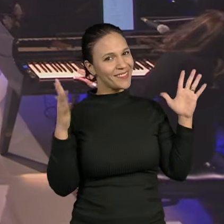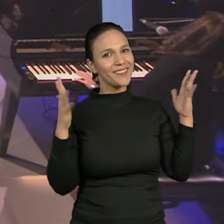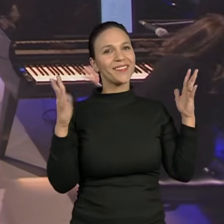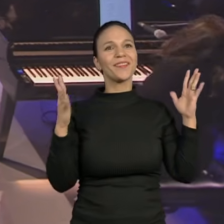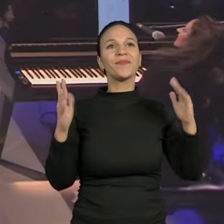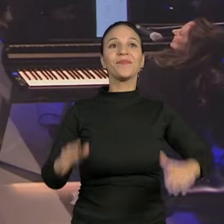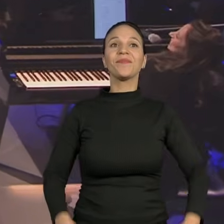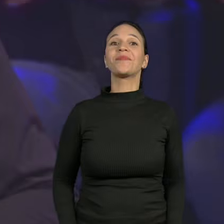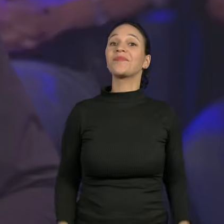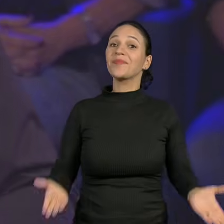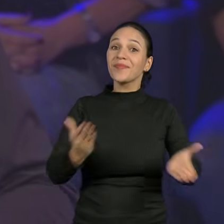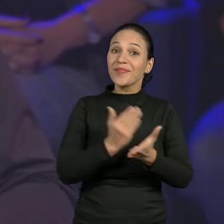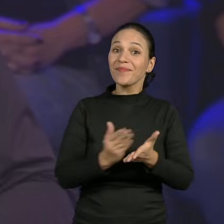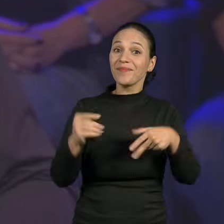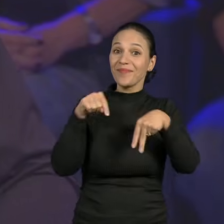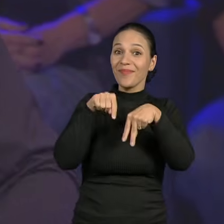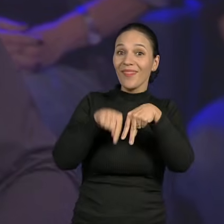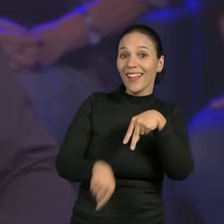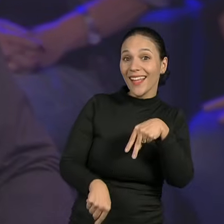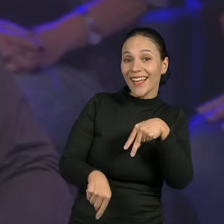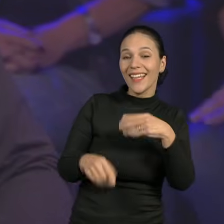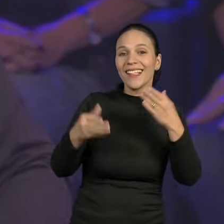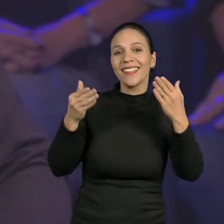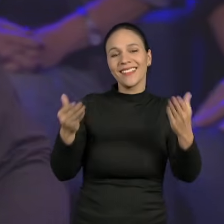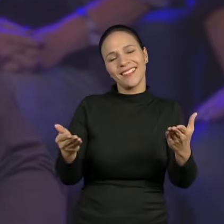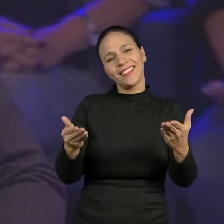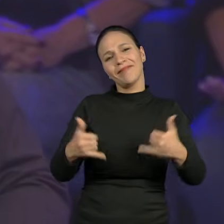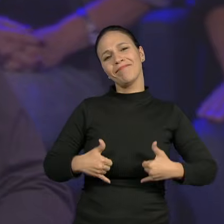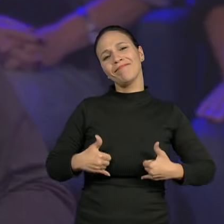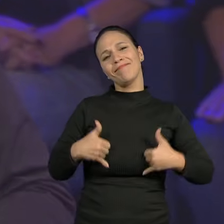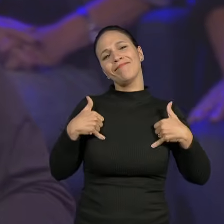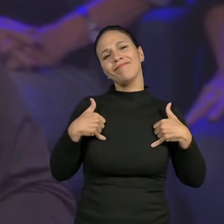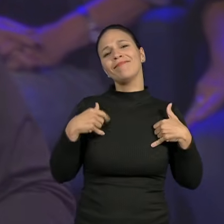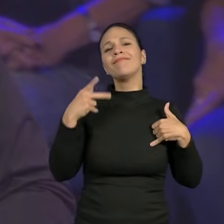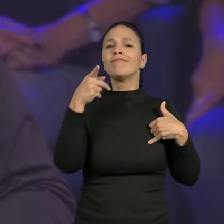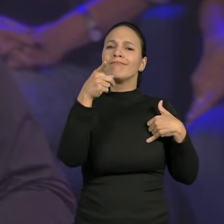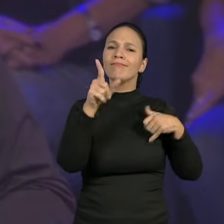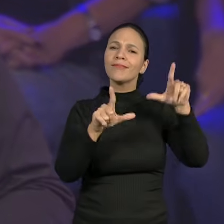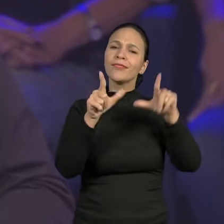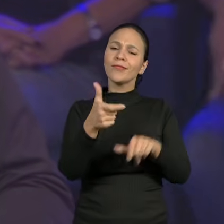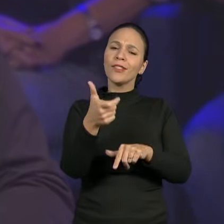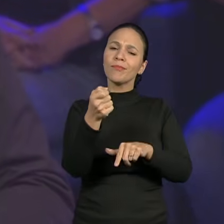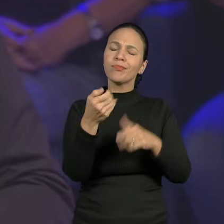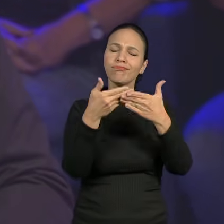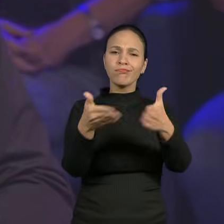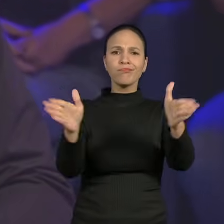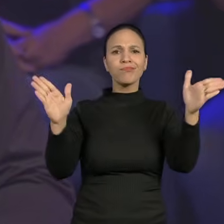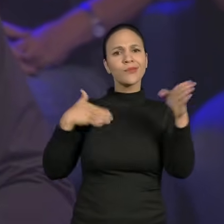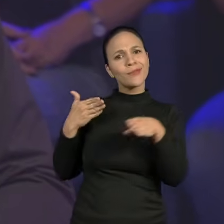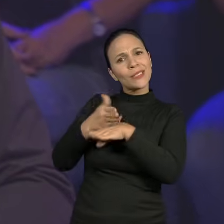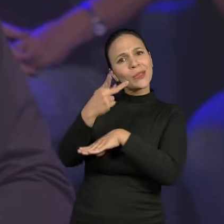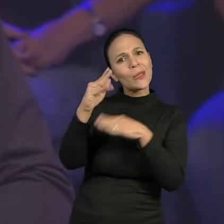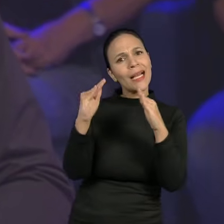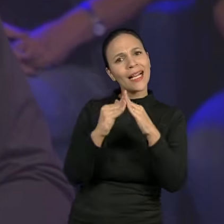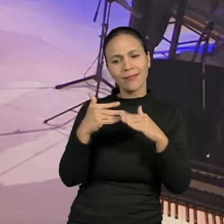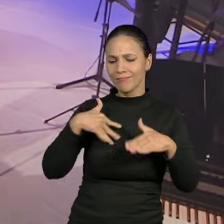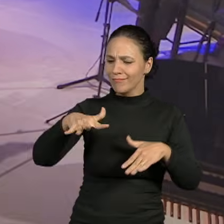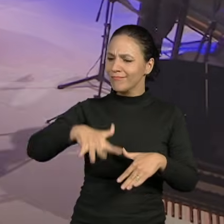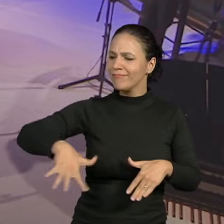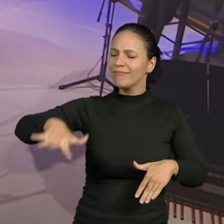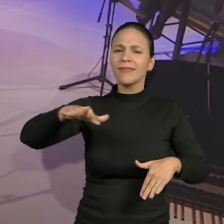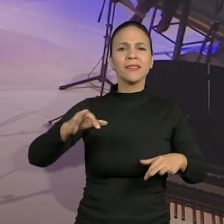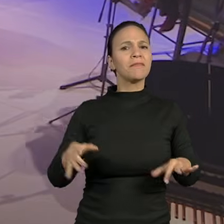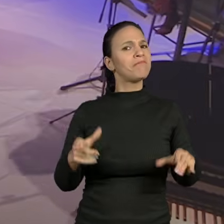Estamos começando mais um Arena dos Saberes, uma honra entrar na sua casa, diretamente aqui desse espaço sagrado,